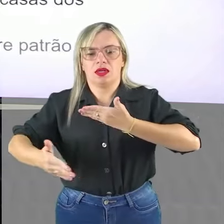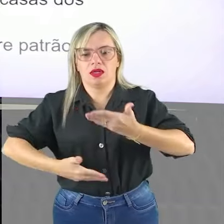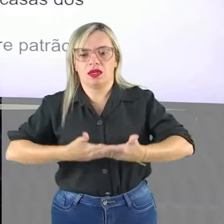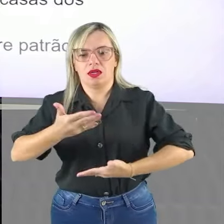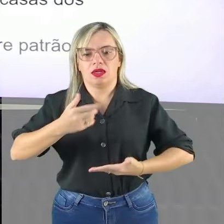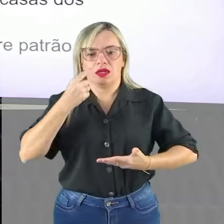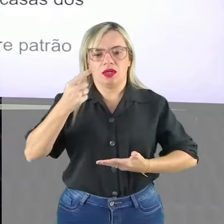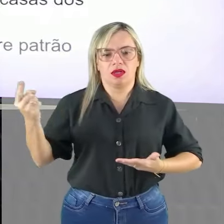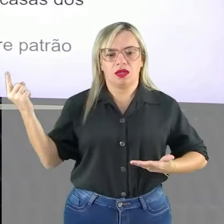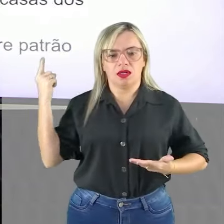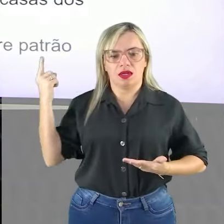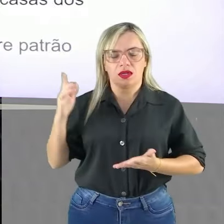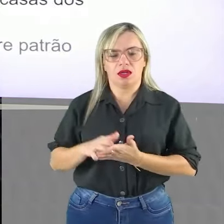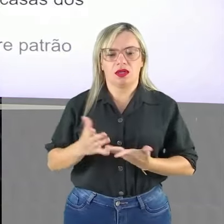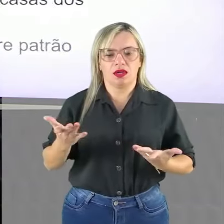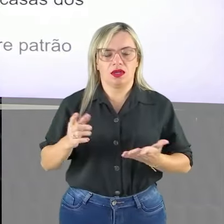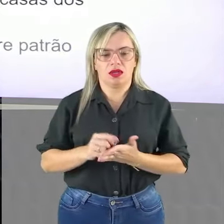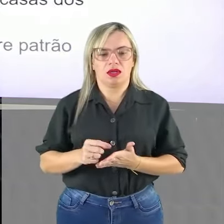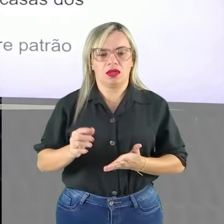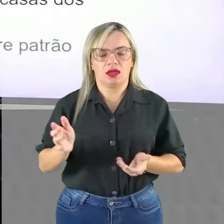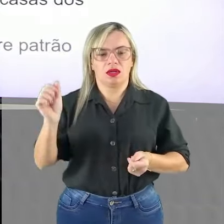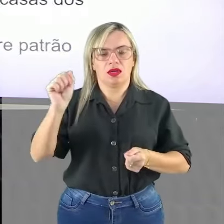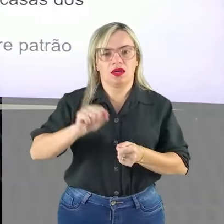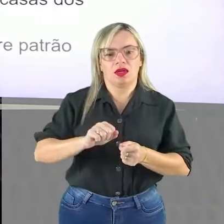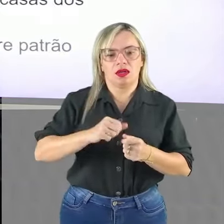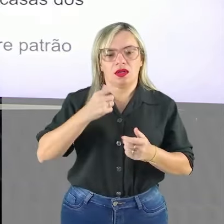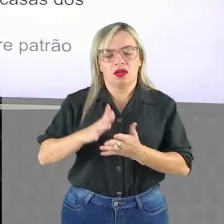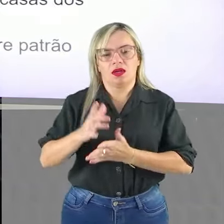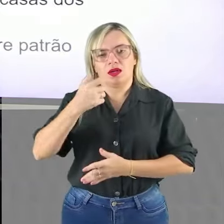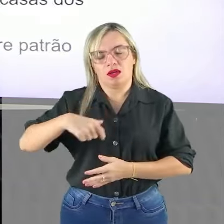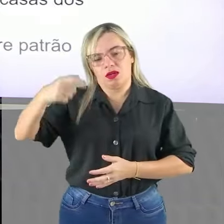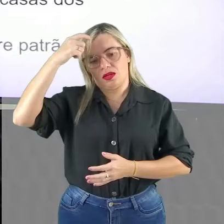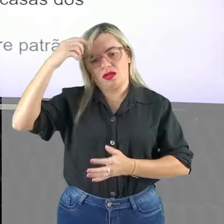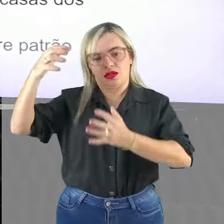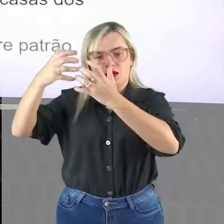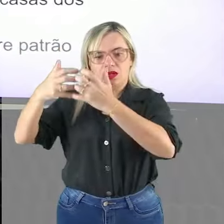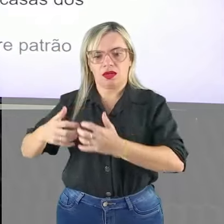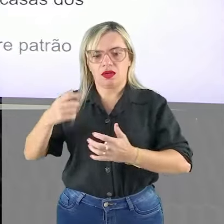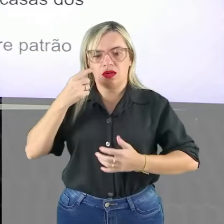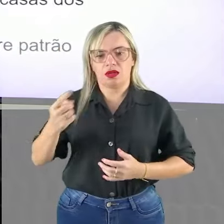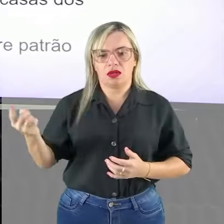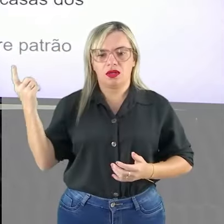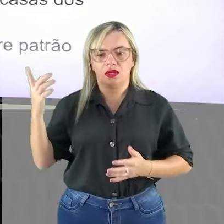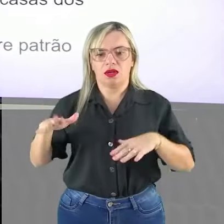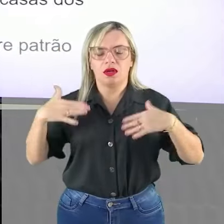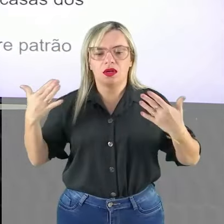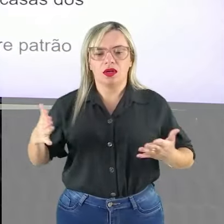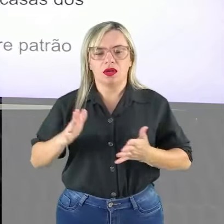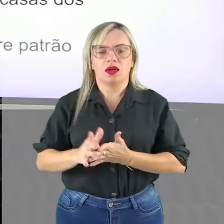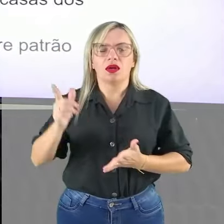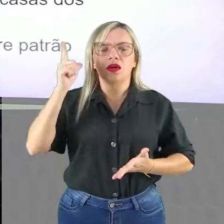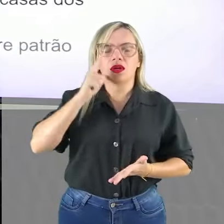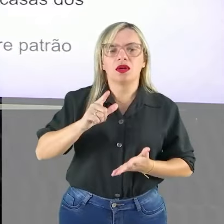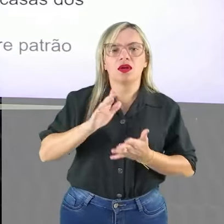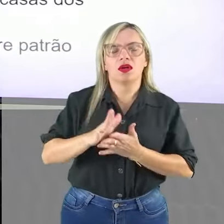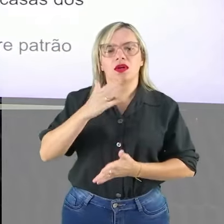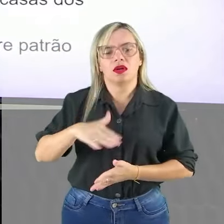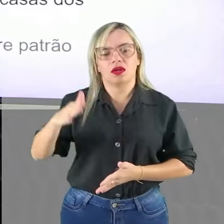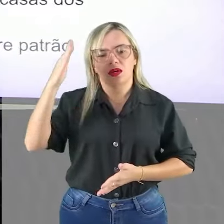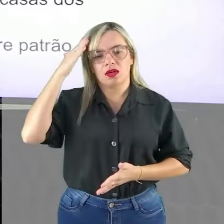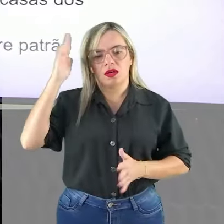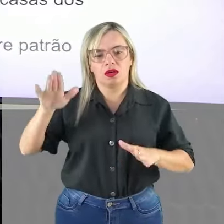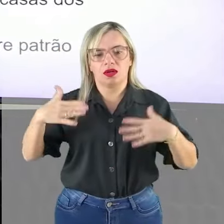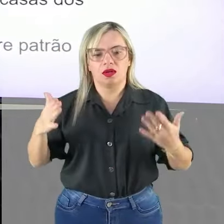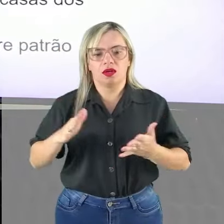sobre a variação linguística né ela faz uma uma reflexão sobre a sujeira dos livros de literatura a gente consegue entender que não